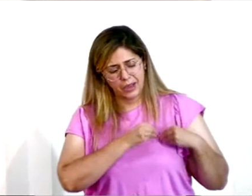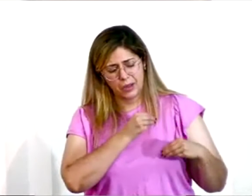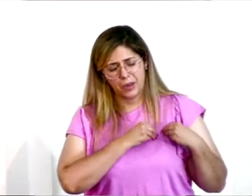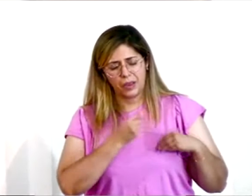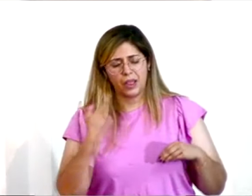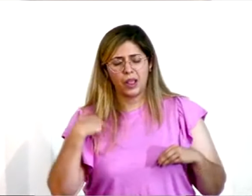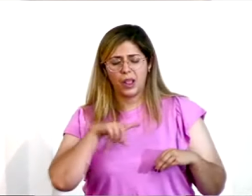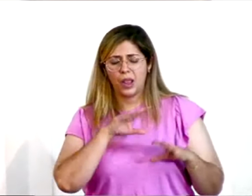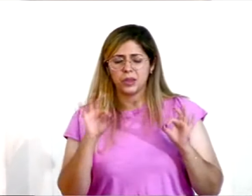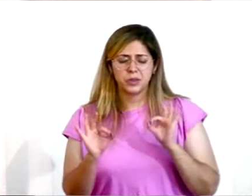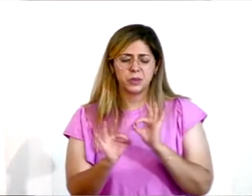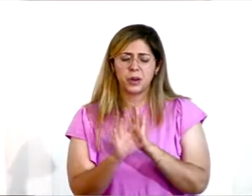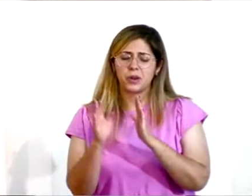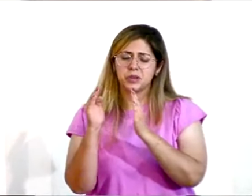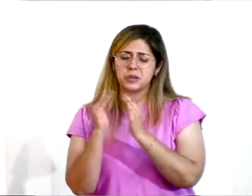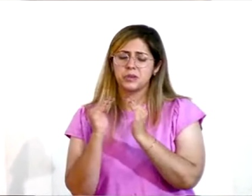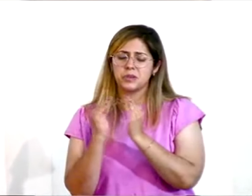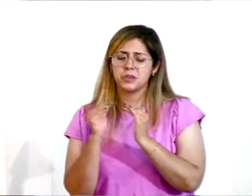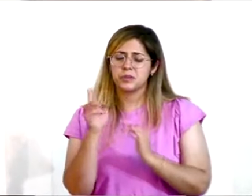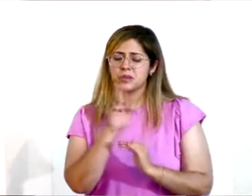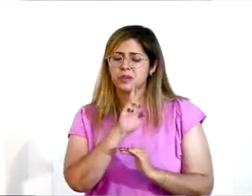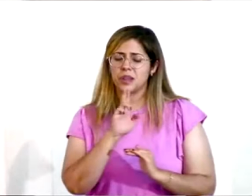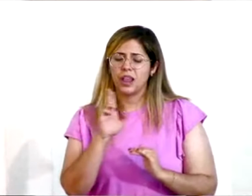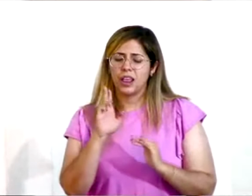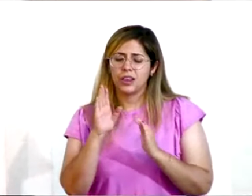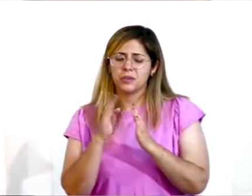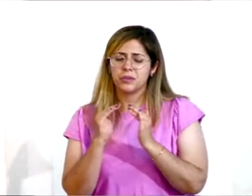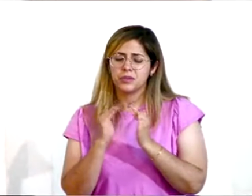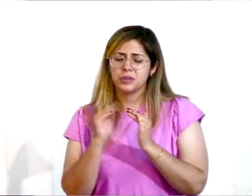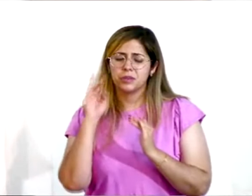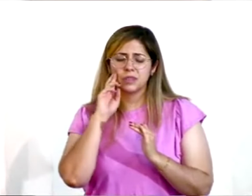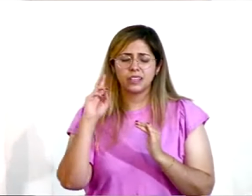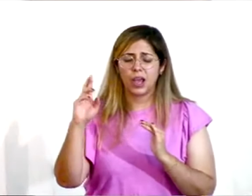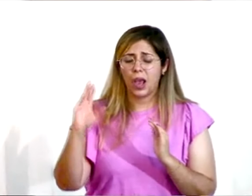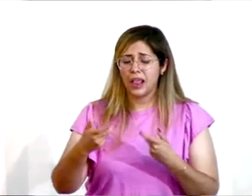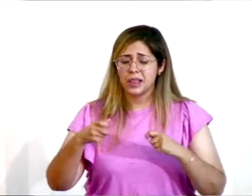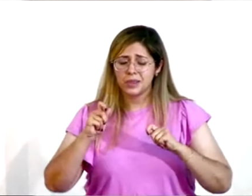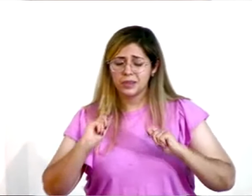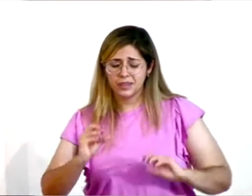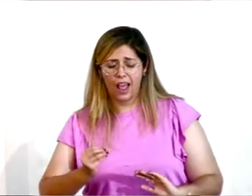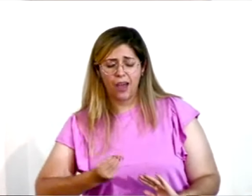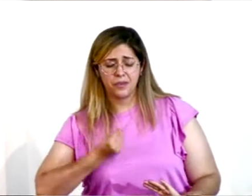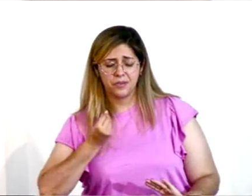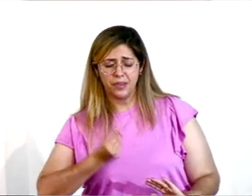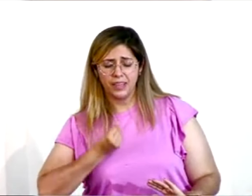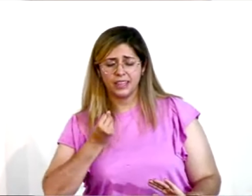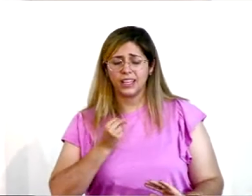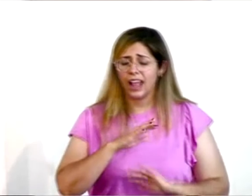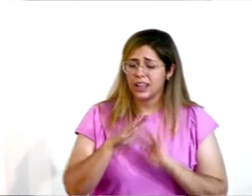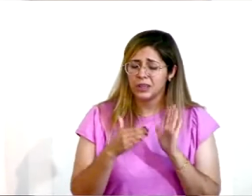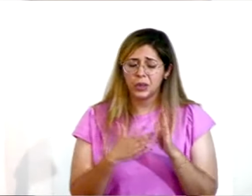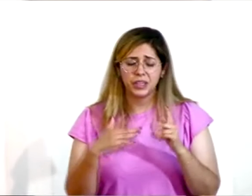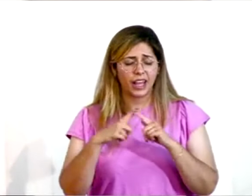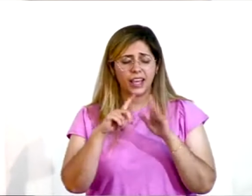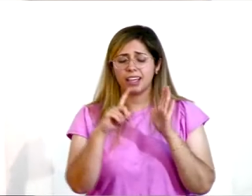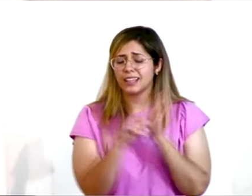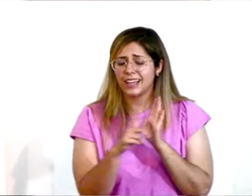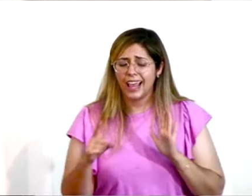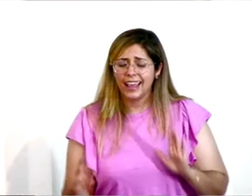propício a nós, Senhor, nós te pedimos. Seja propício à Tua igreja, Senhor. Dá vida, Senhor, dá vida, a vida eterna,